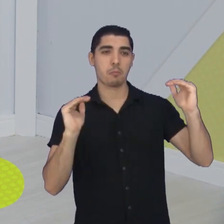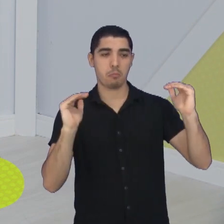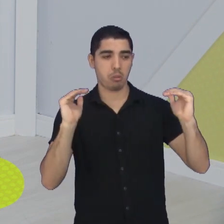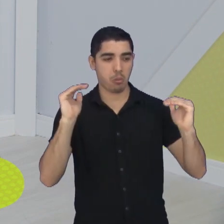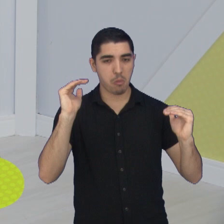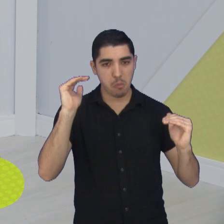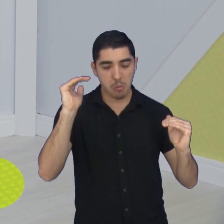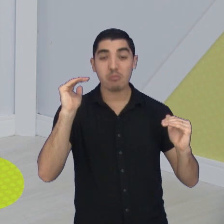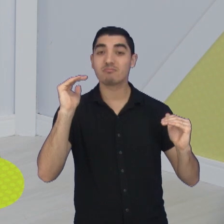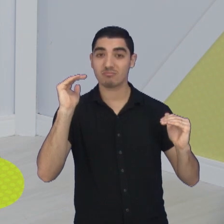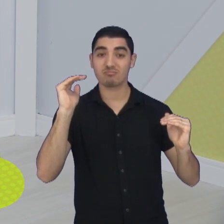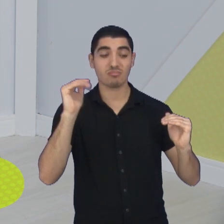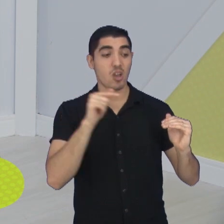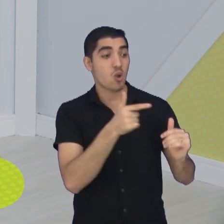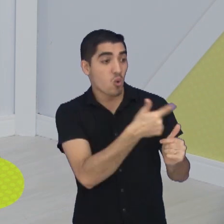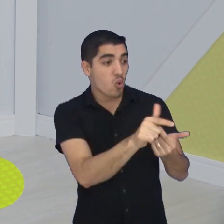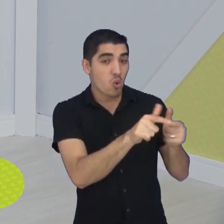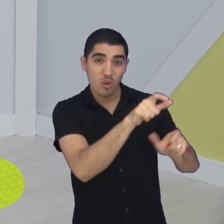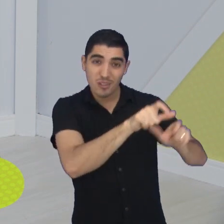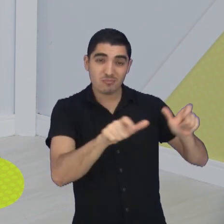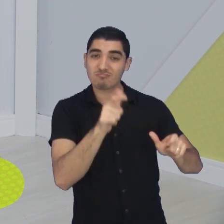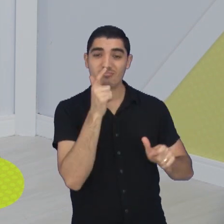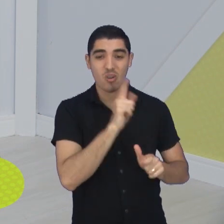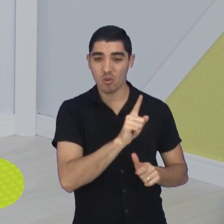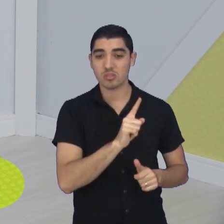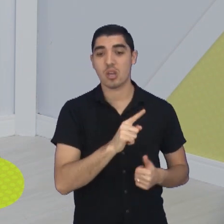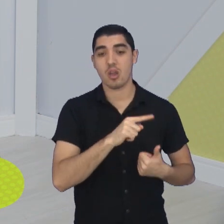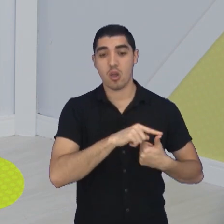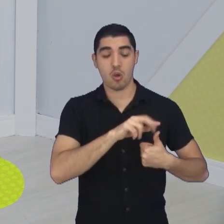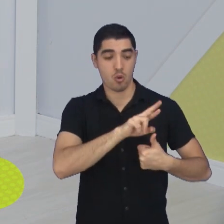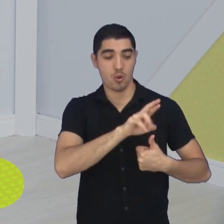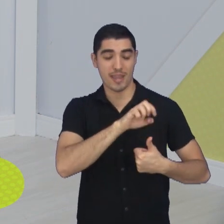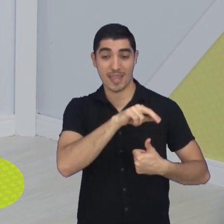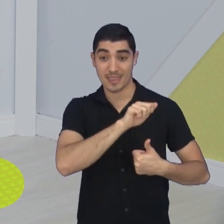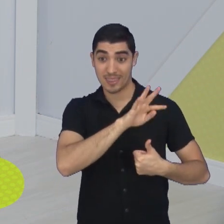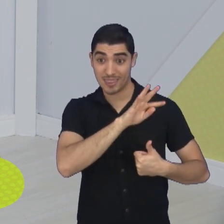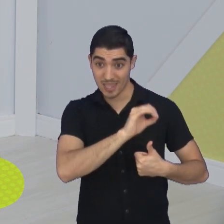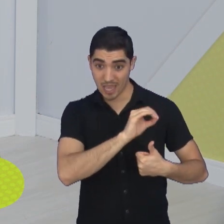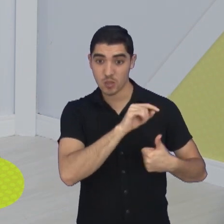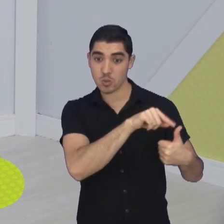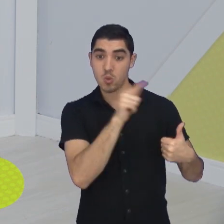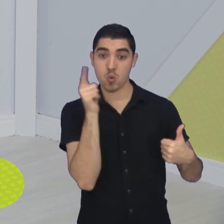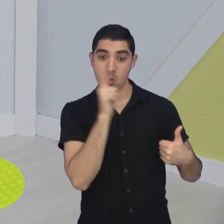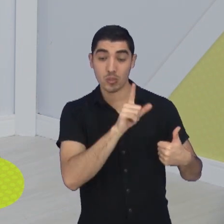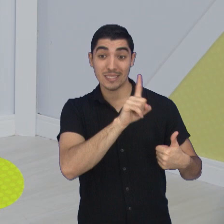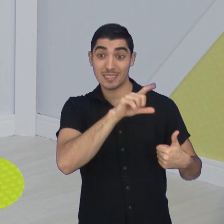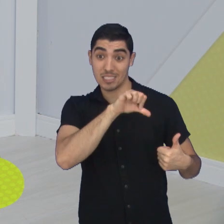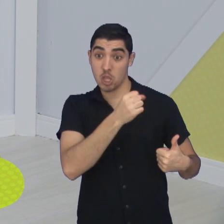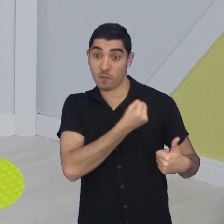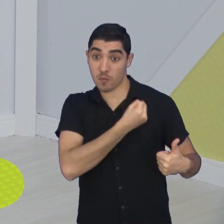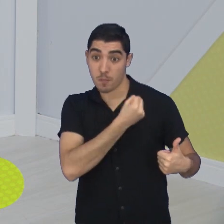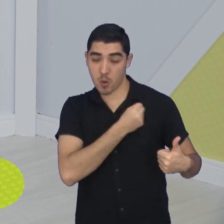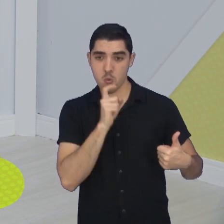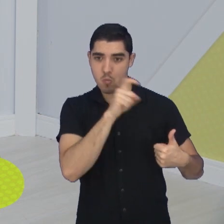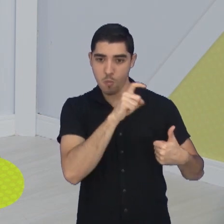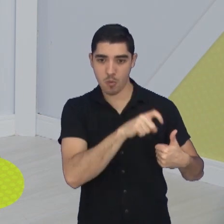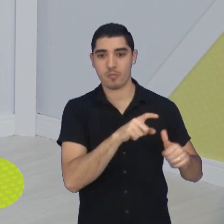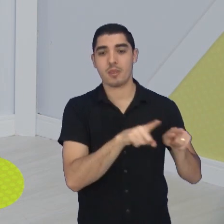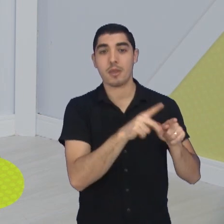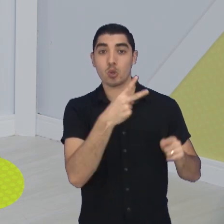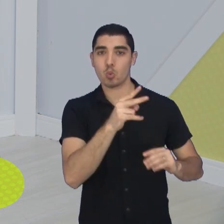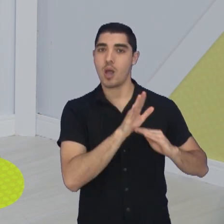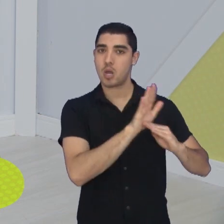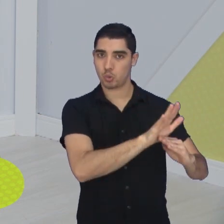Os outros não conseguem corresponder à altura. Tirando o Renato Carbonari, que foi o cestinha do São José, ele anotou 19 pontos, 6 rebotes e